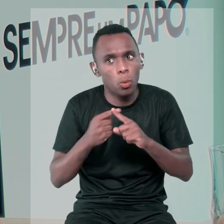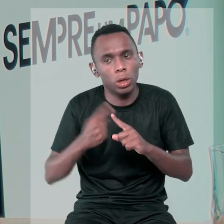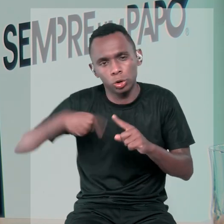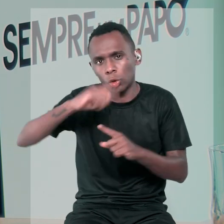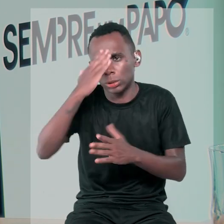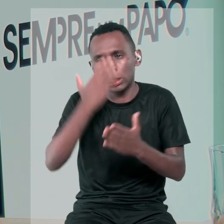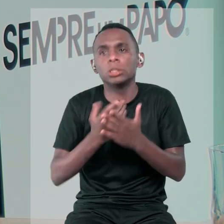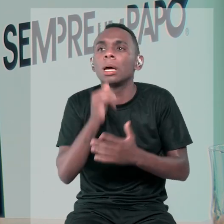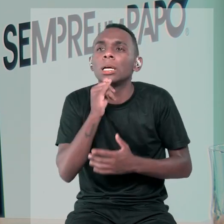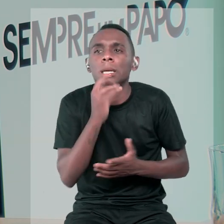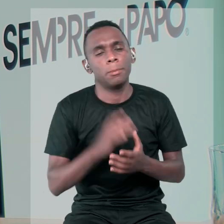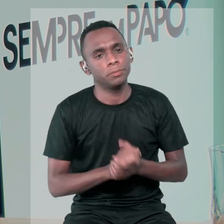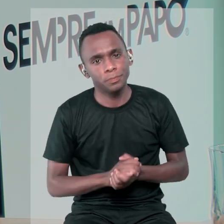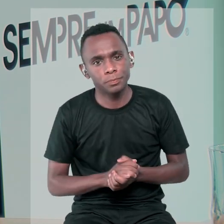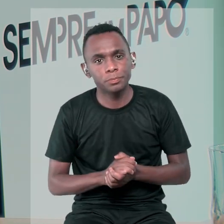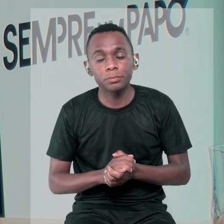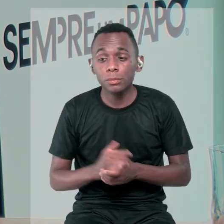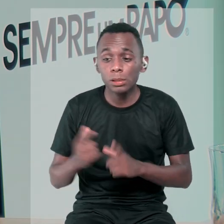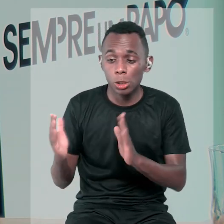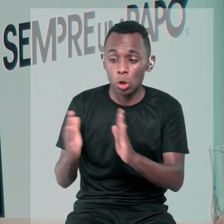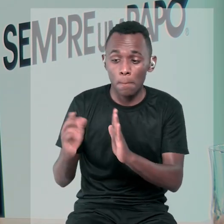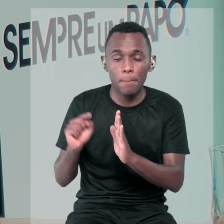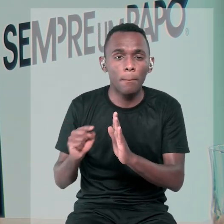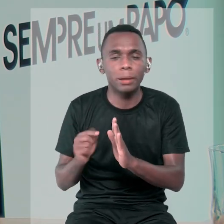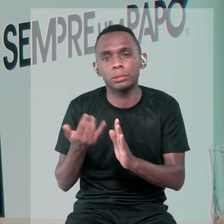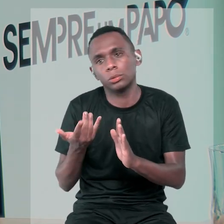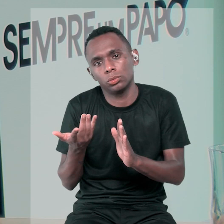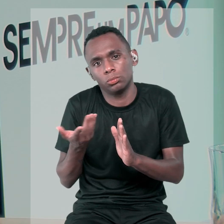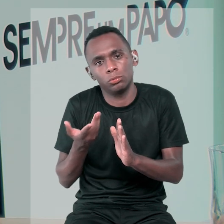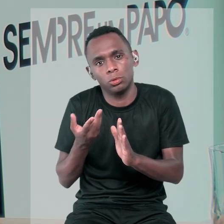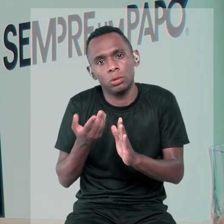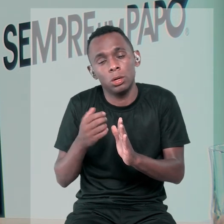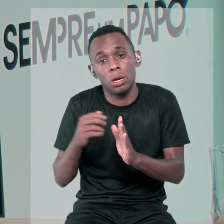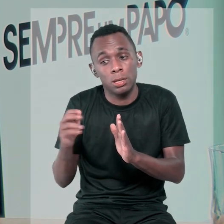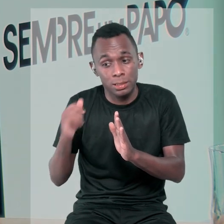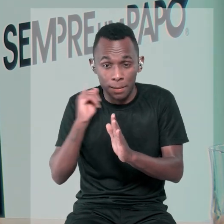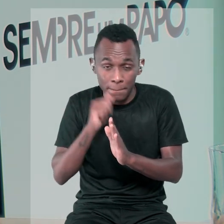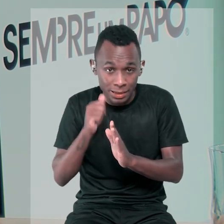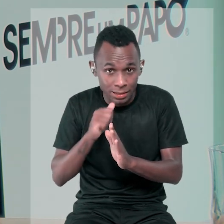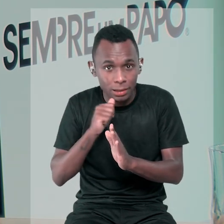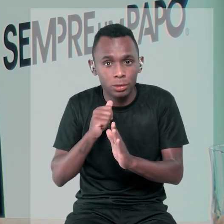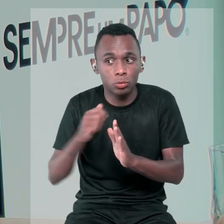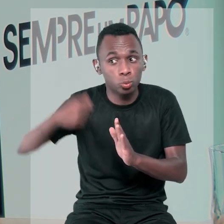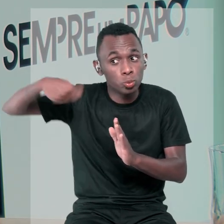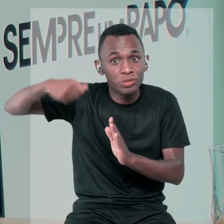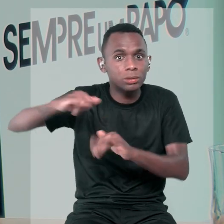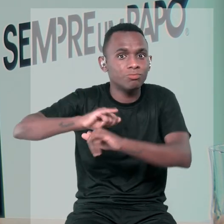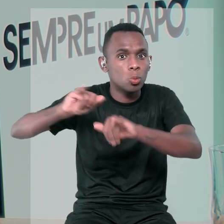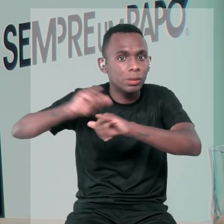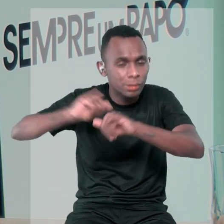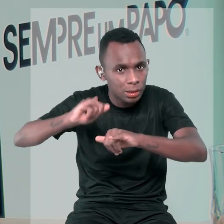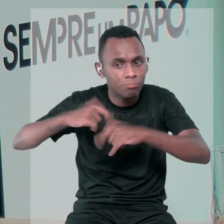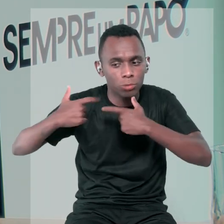quando olha, né, esse momento, por exemplo, vivido pela Simone de Beauvoir, né, dos sinos anunciando os